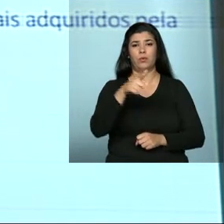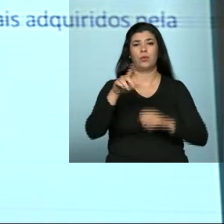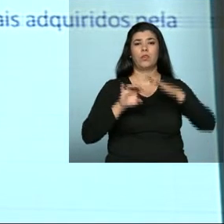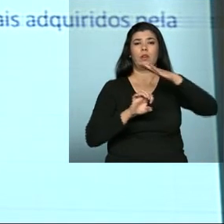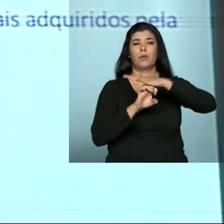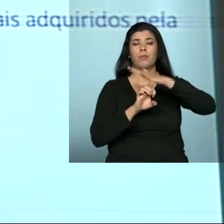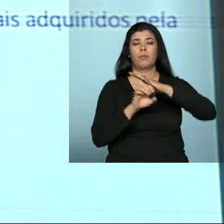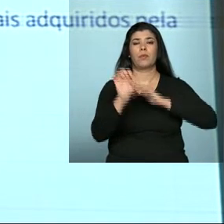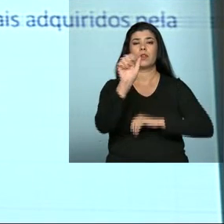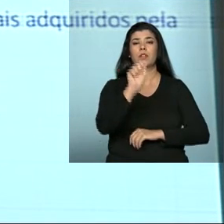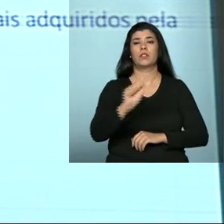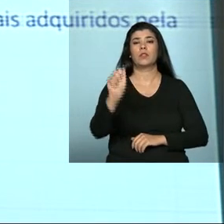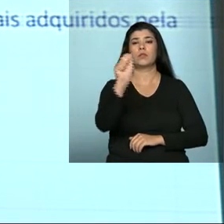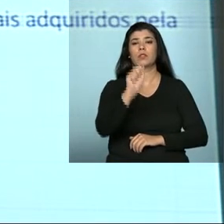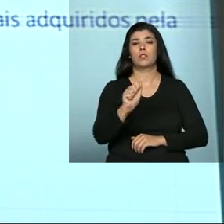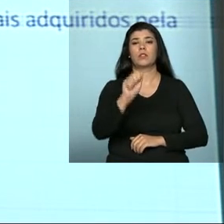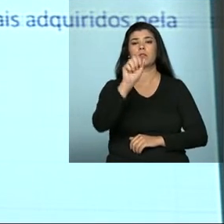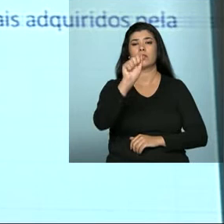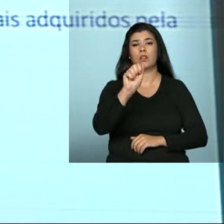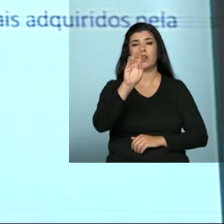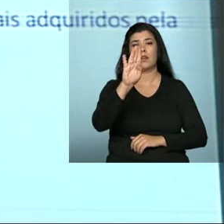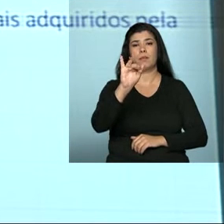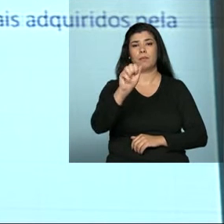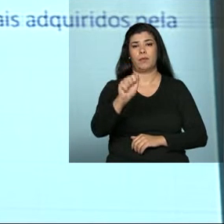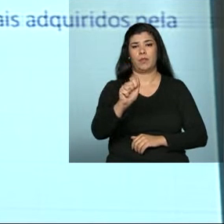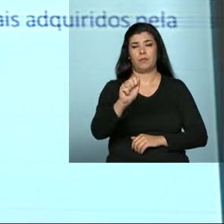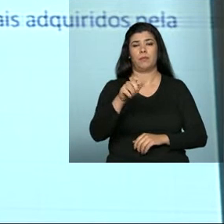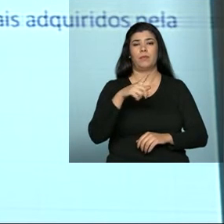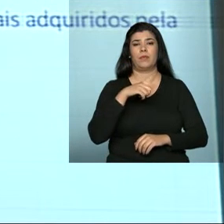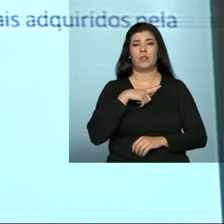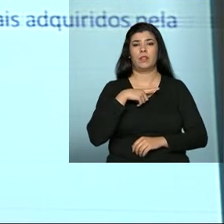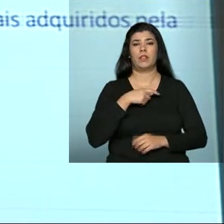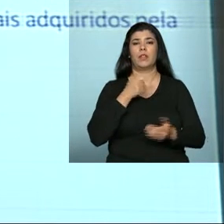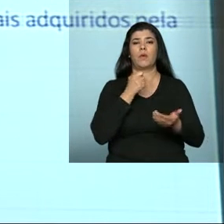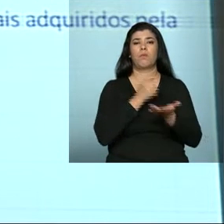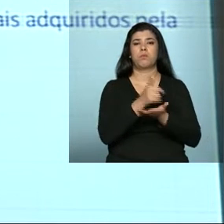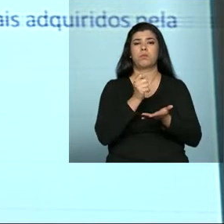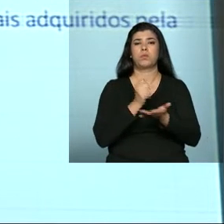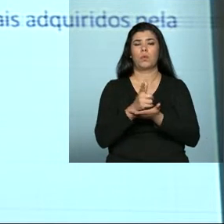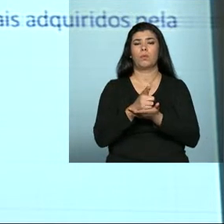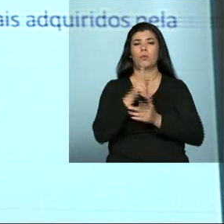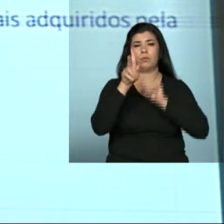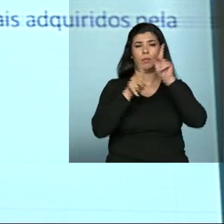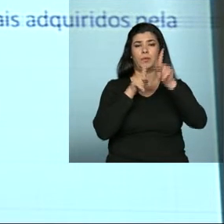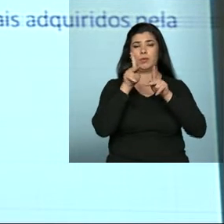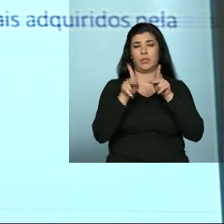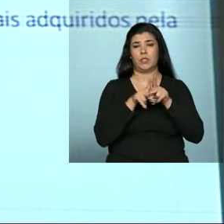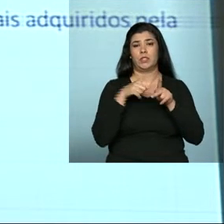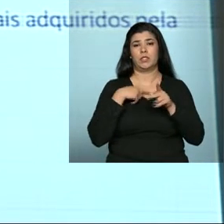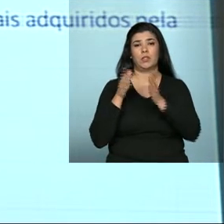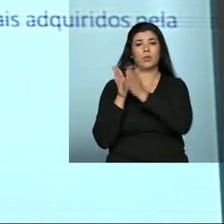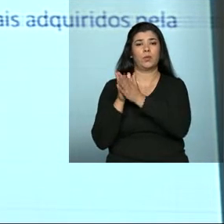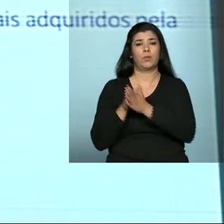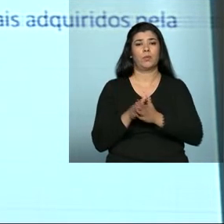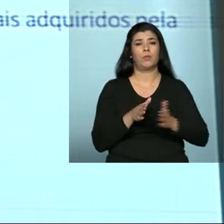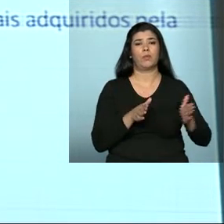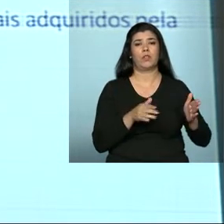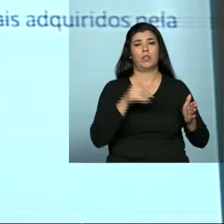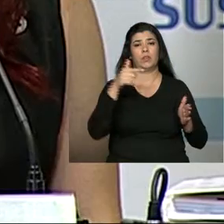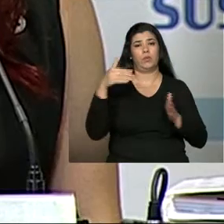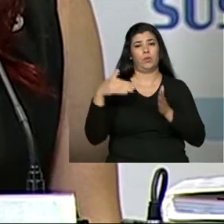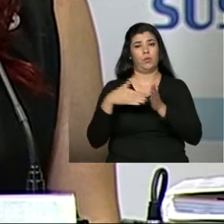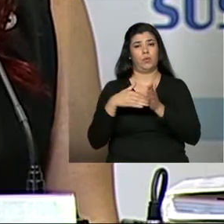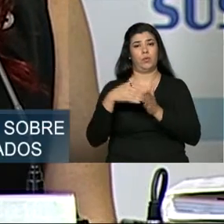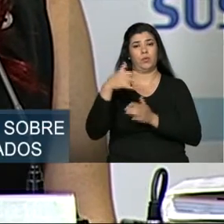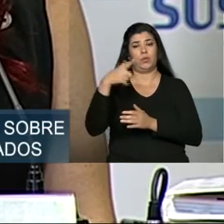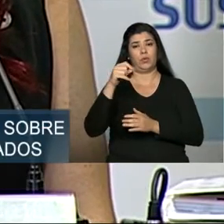Os produtos, como eu falei, estão entre aqueles mais adquiridos pela população e o período de coleta em 2013 e